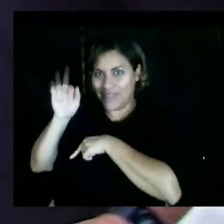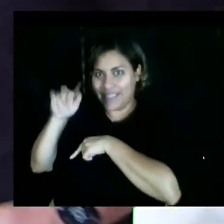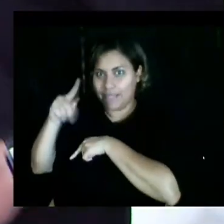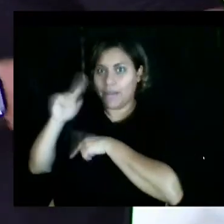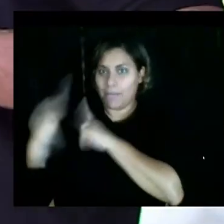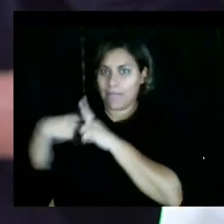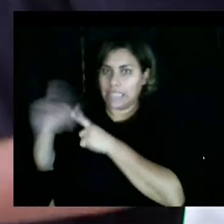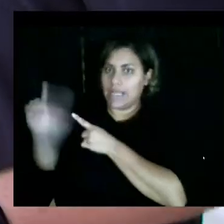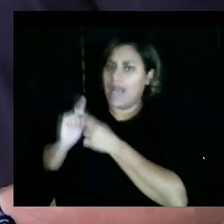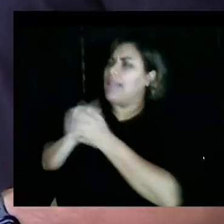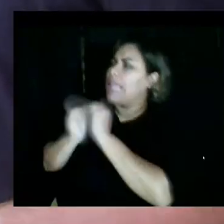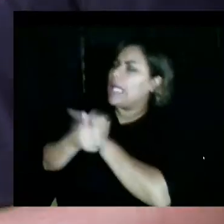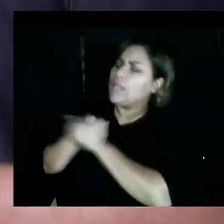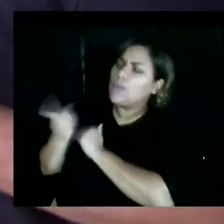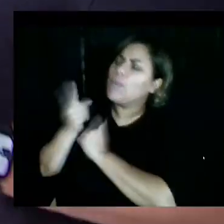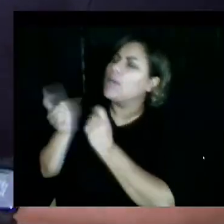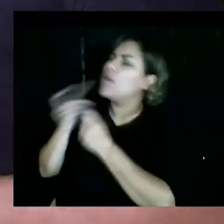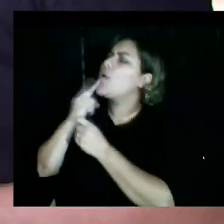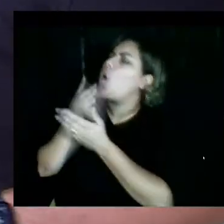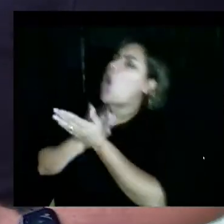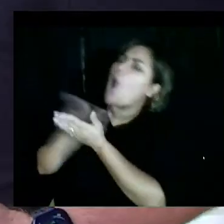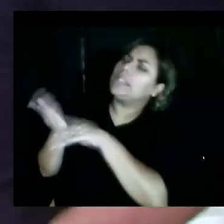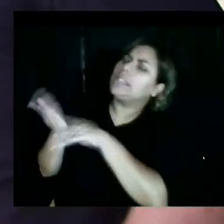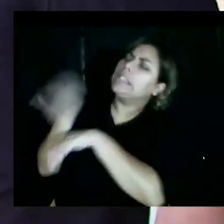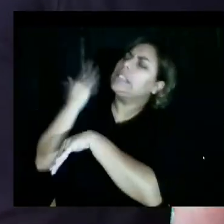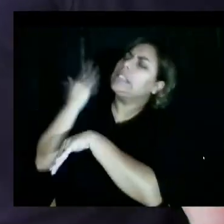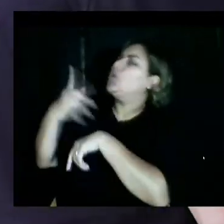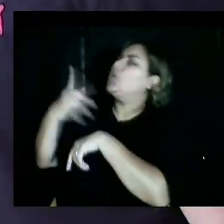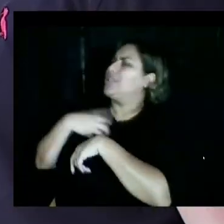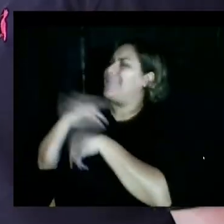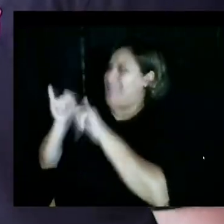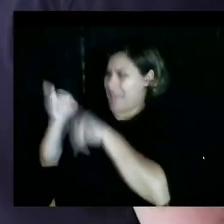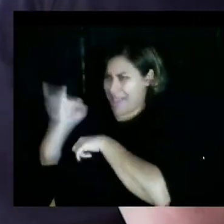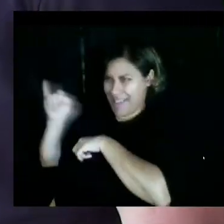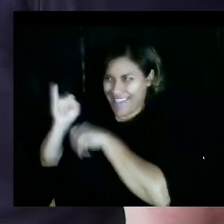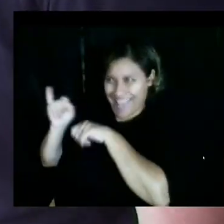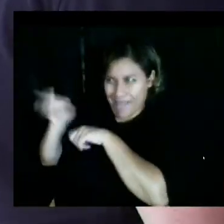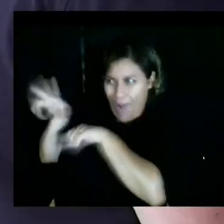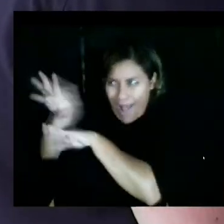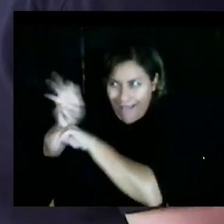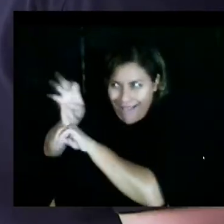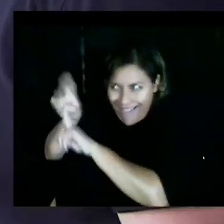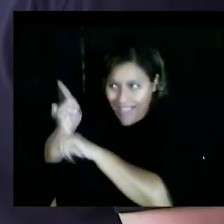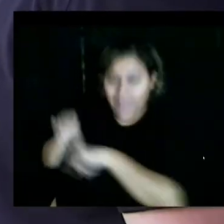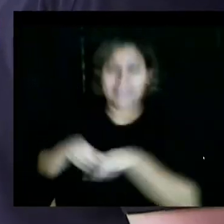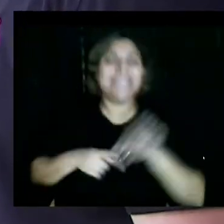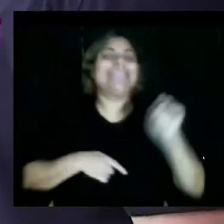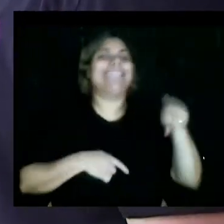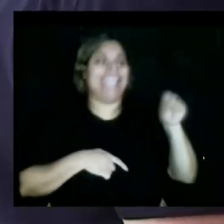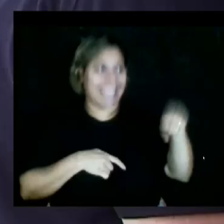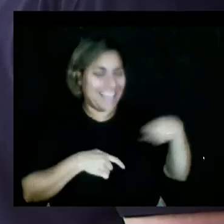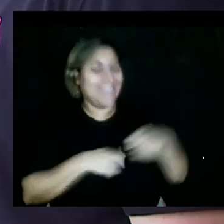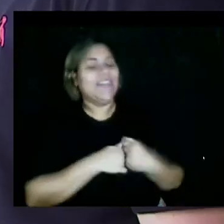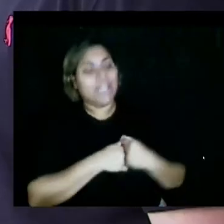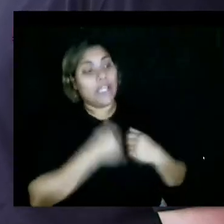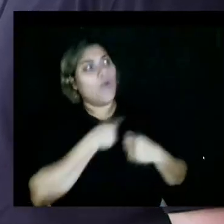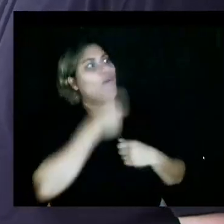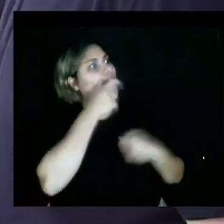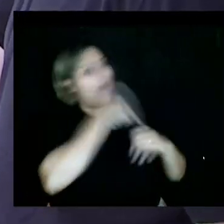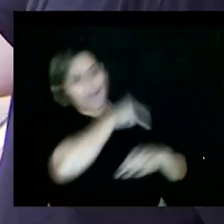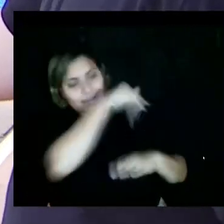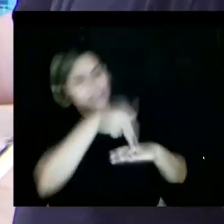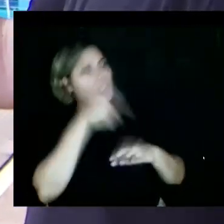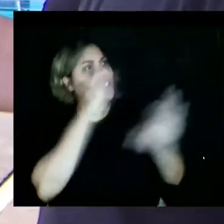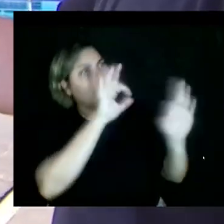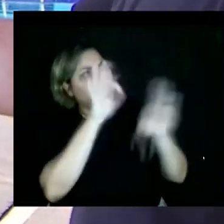Cauê, você começou na modalidade por conta do seu irmão, como que foi isso? Isso mesmo, eu vinha assistir os treinos dele, mas como eu era